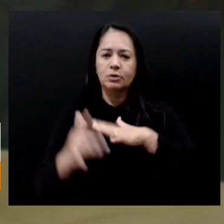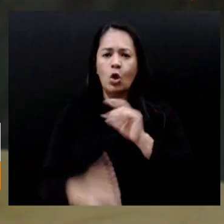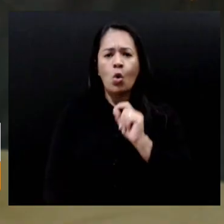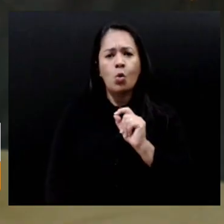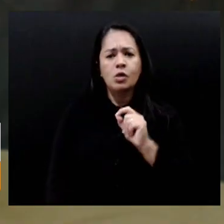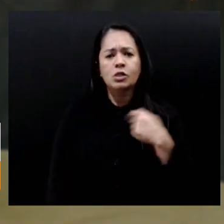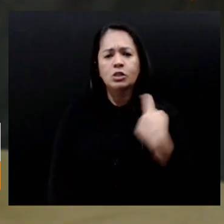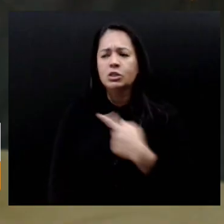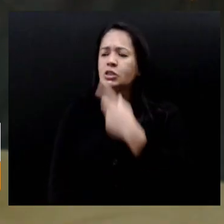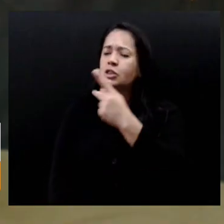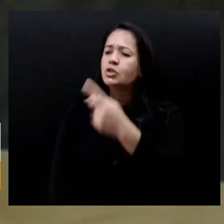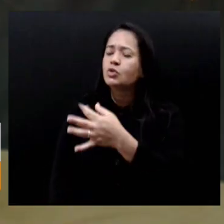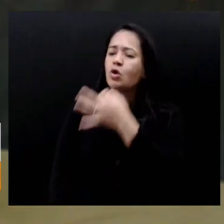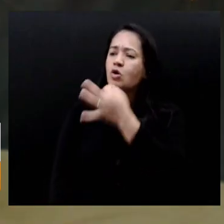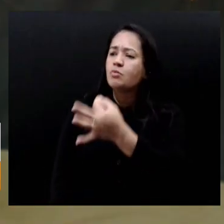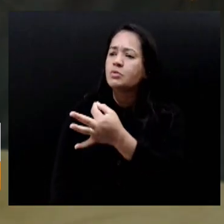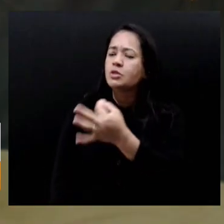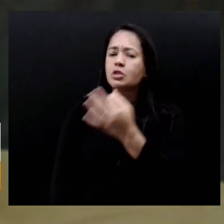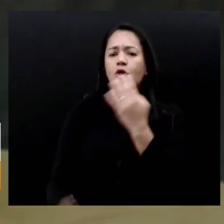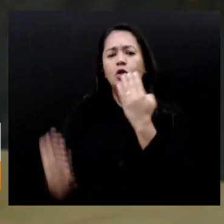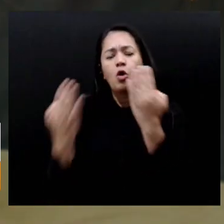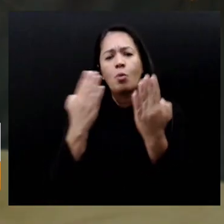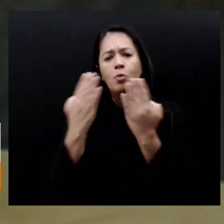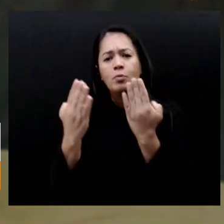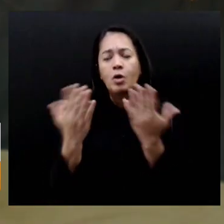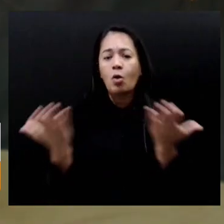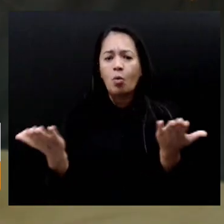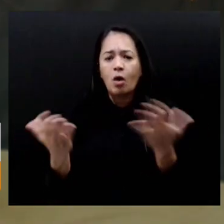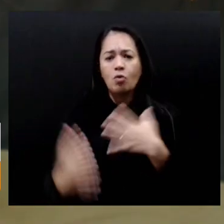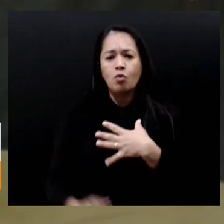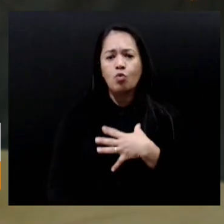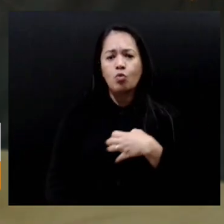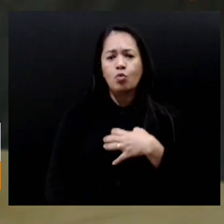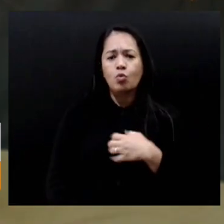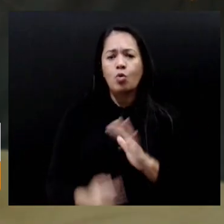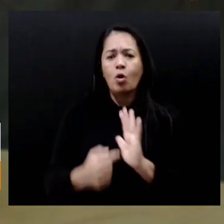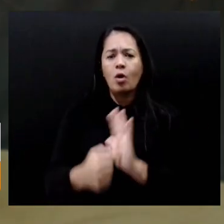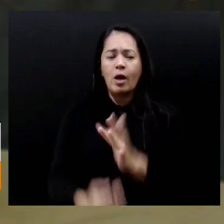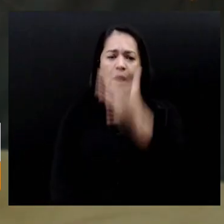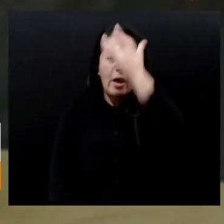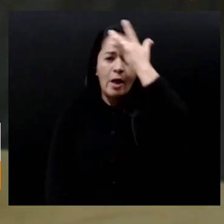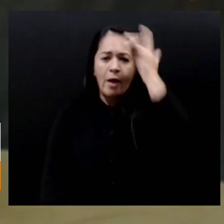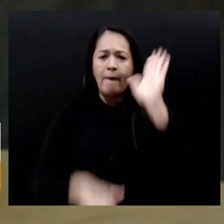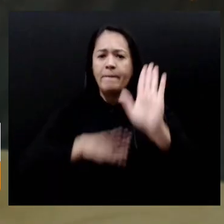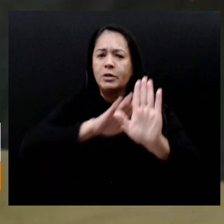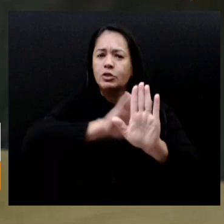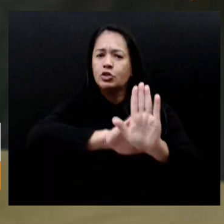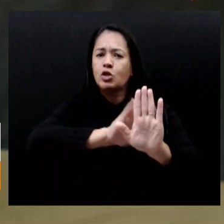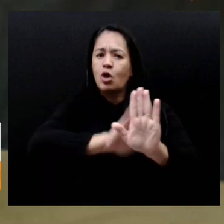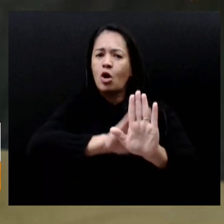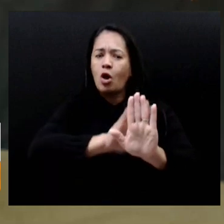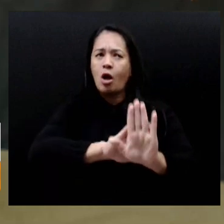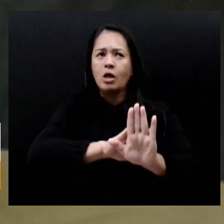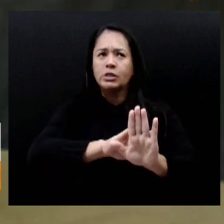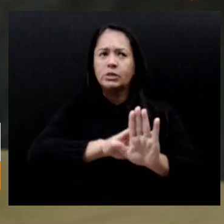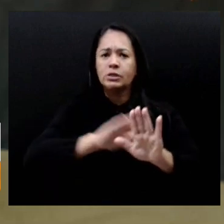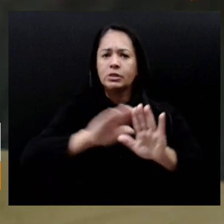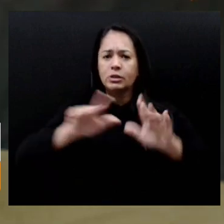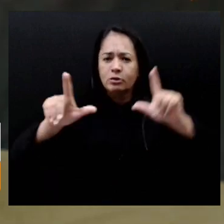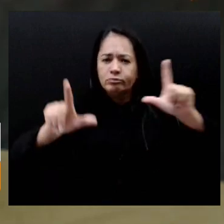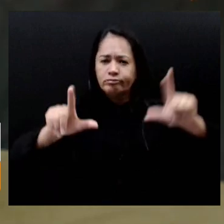como psicóloga, qual que é o comportamento, o que a pessoa que está por trás da tela, por trás ali, né,